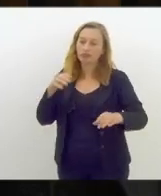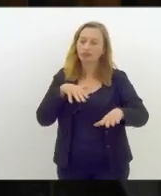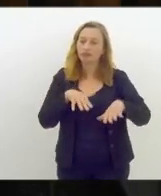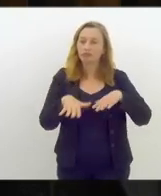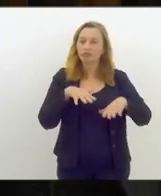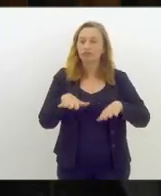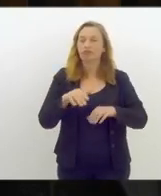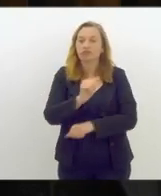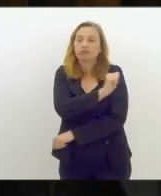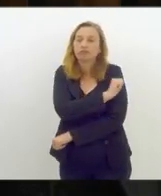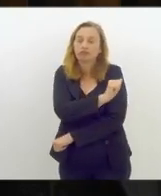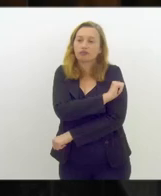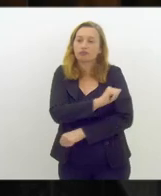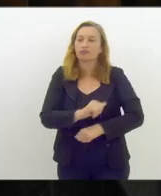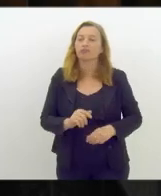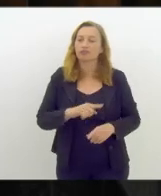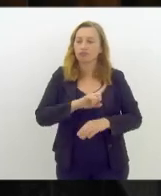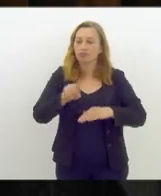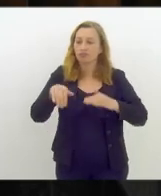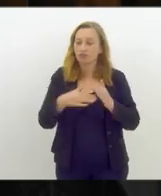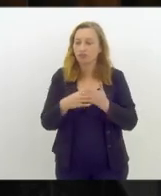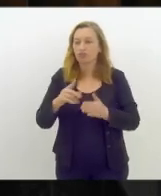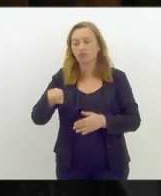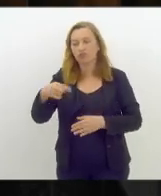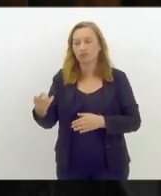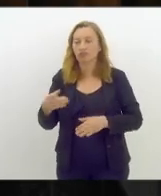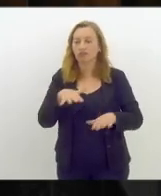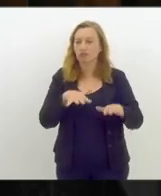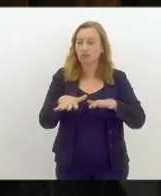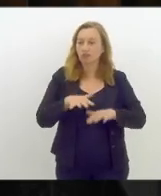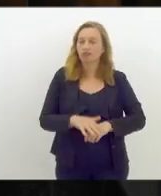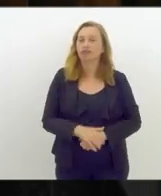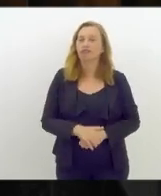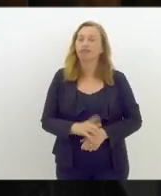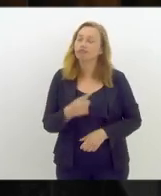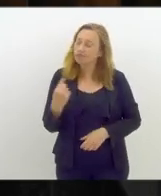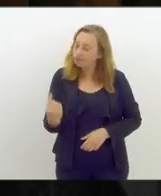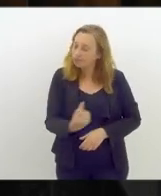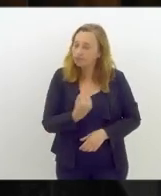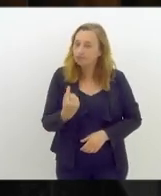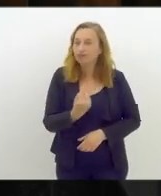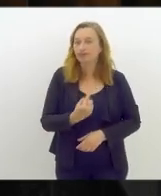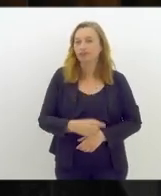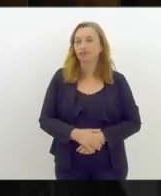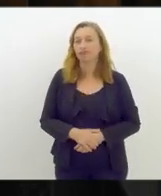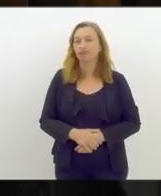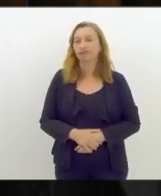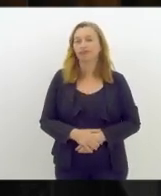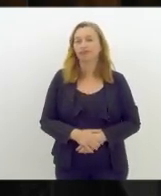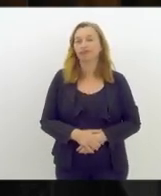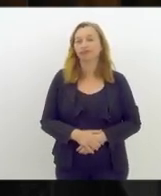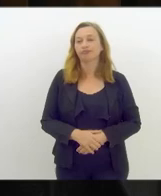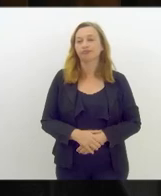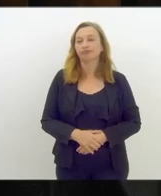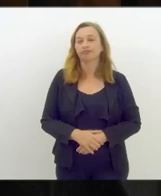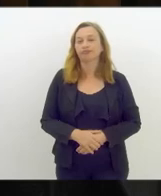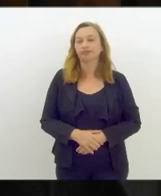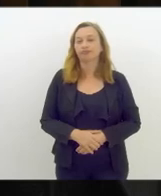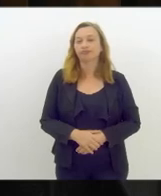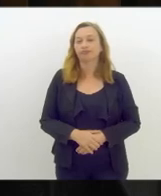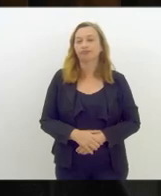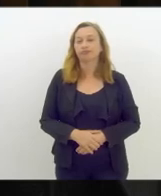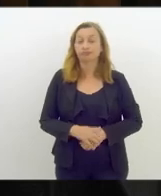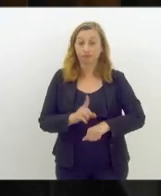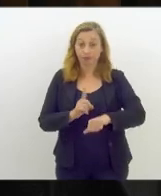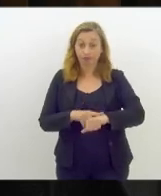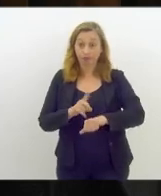estudantil e em todos os outros movimentos reinantes. E nós, que nos originamos nesses